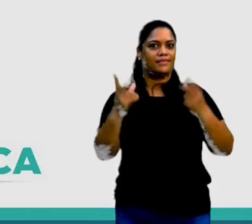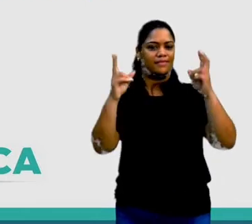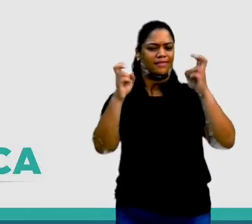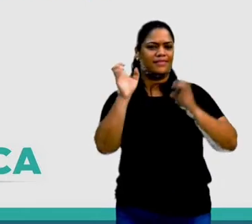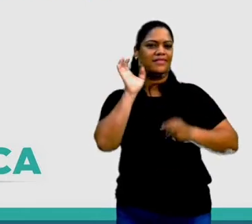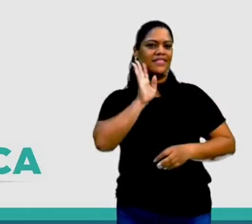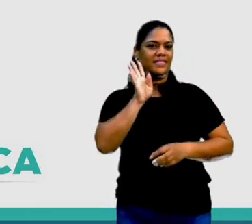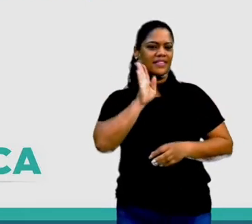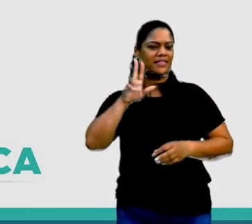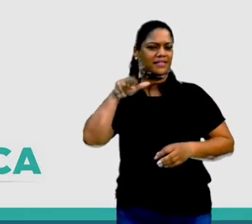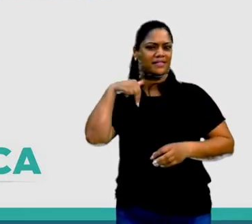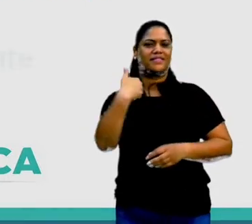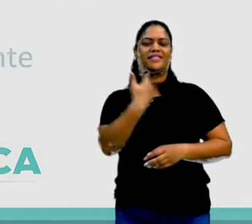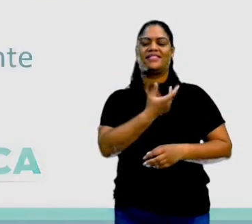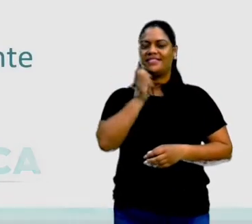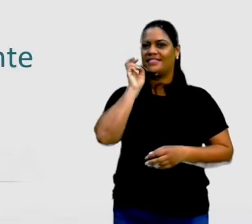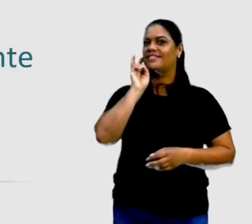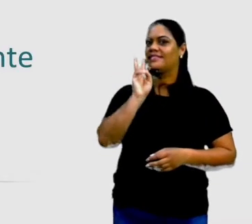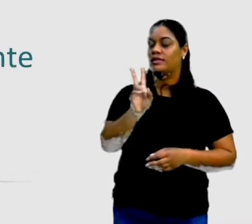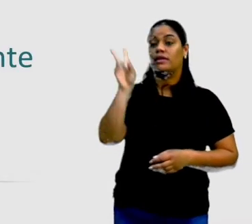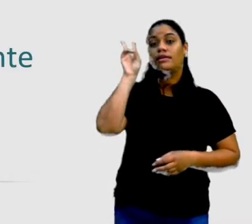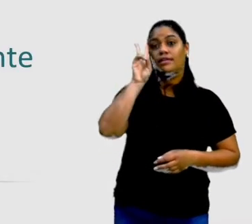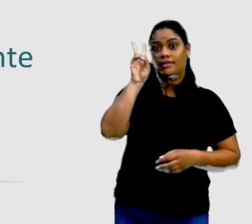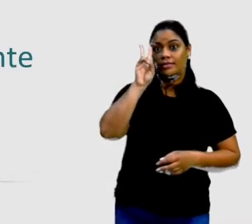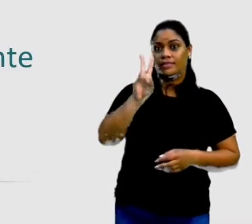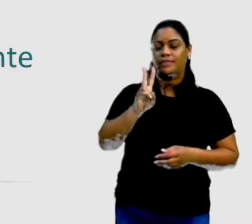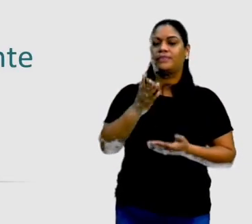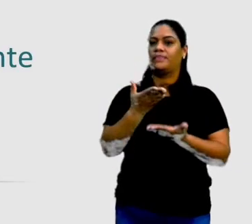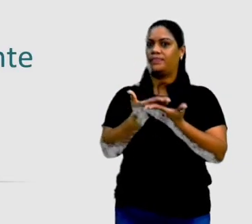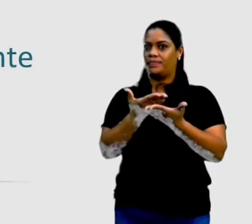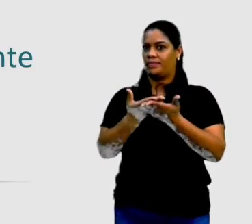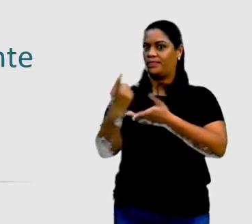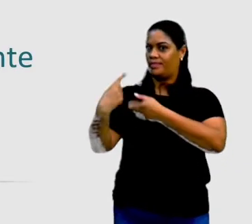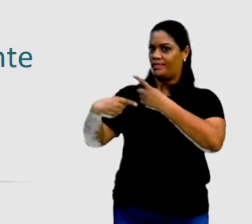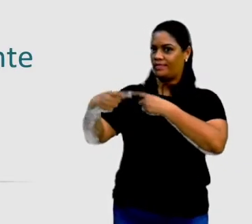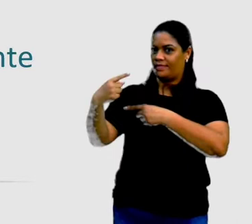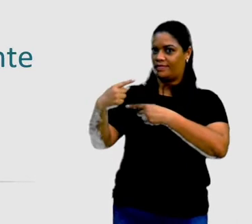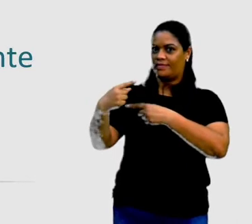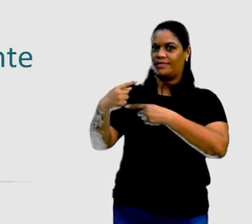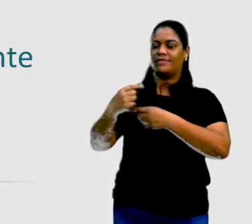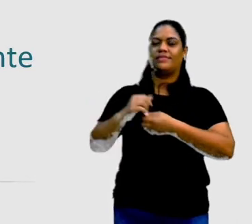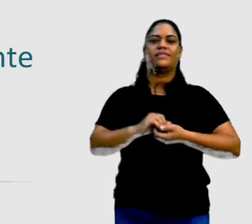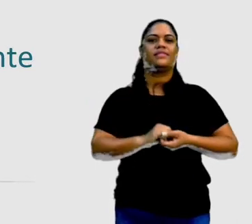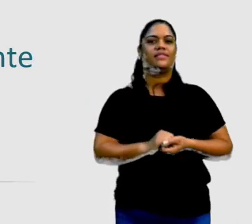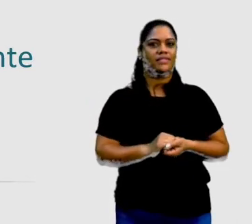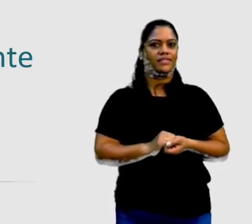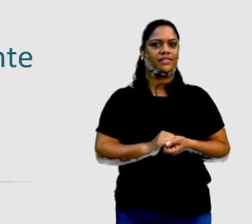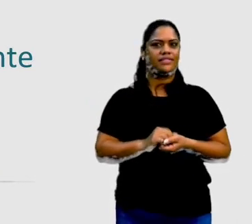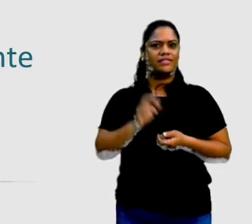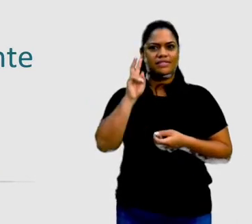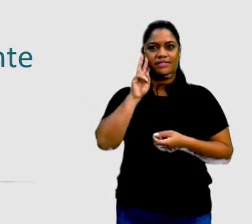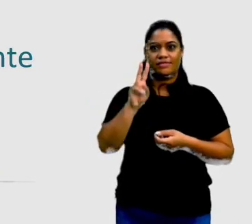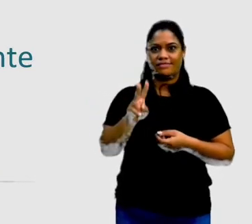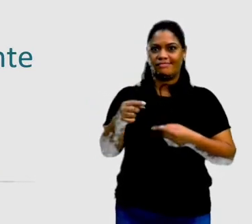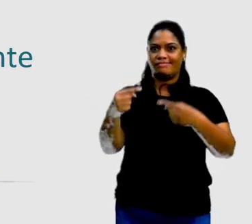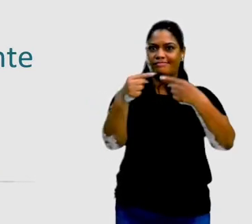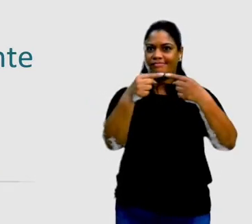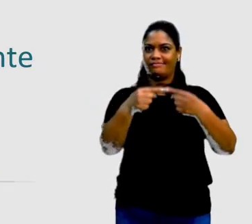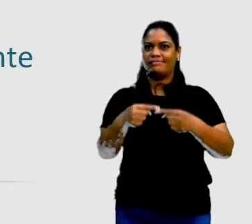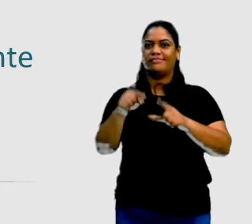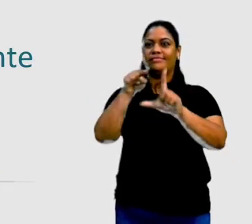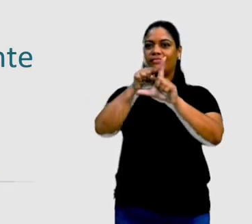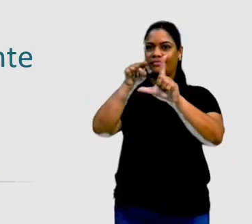super legal para a gente ver. Lembrando, na nossa última aula, a gente identificou as relações entre